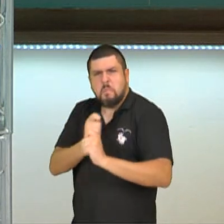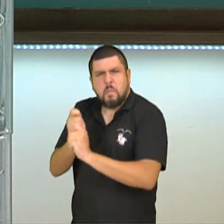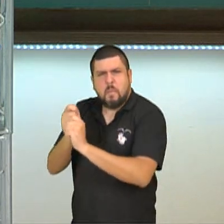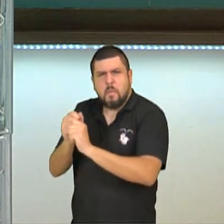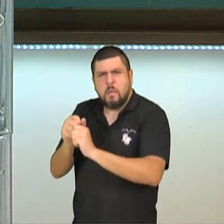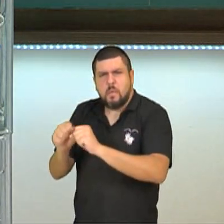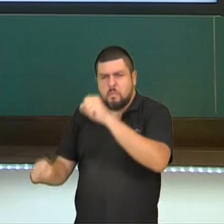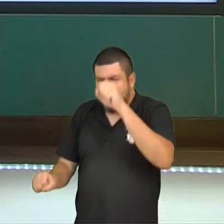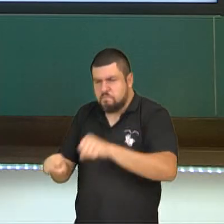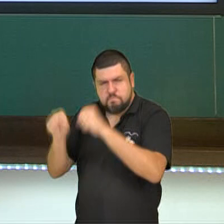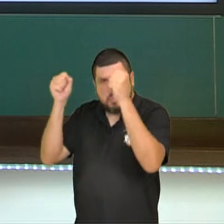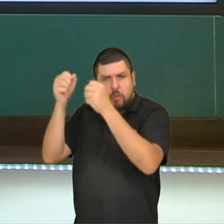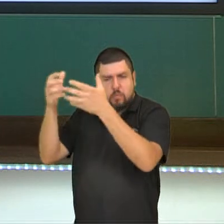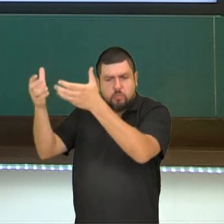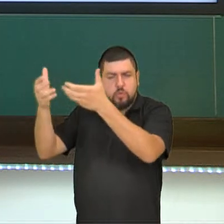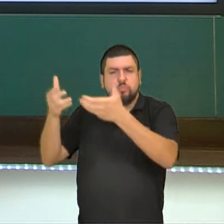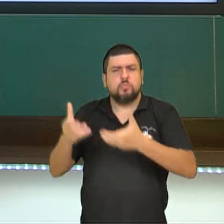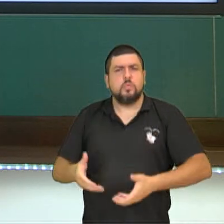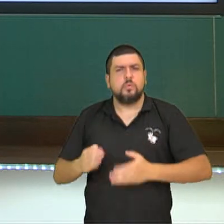não é abusada.